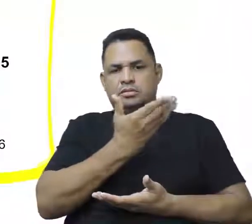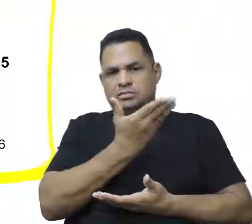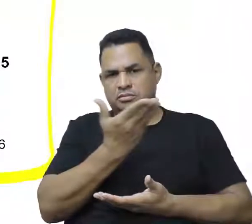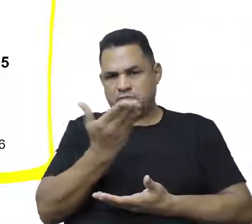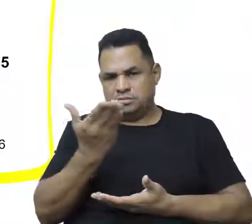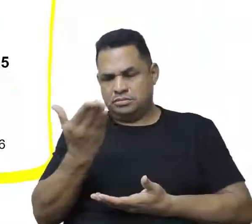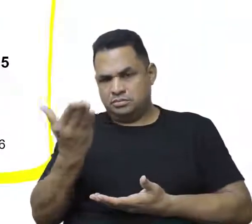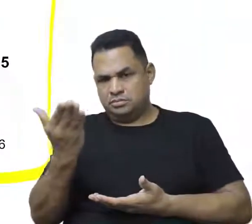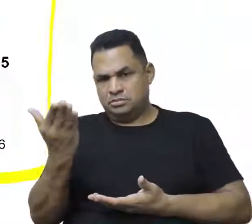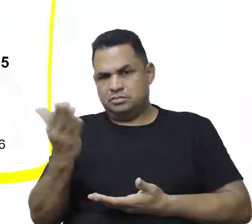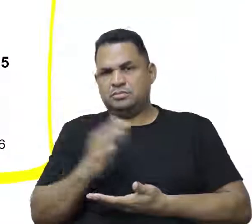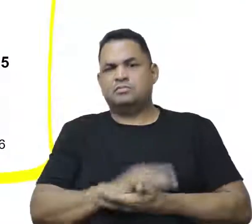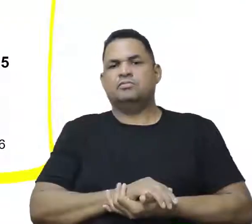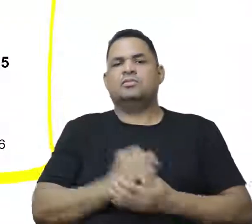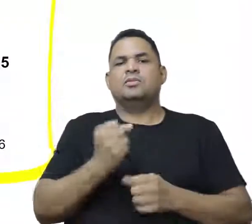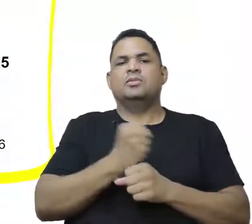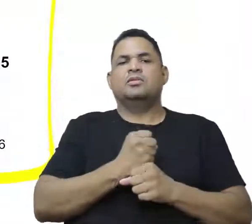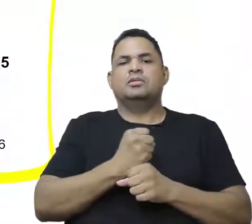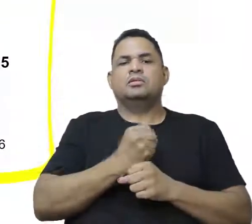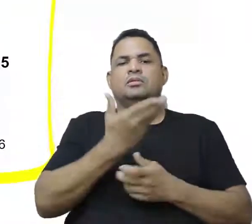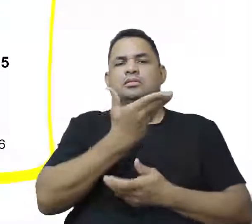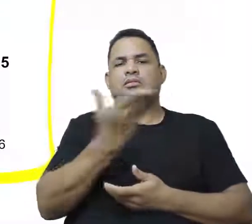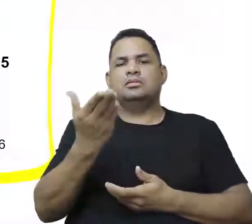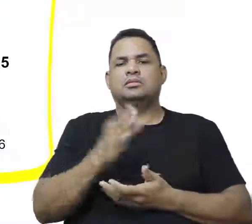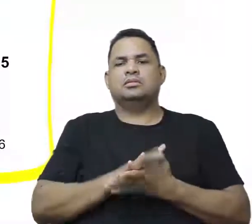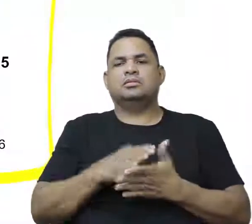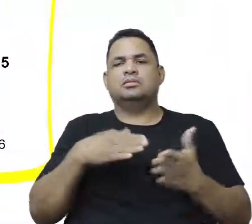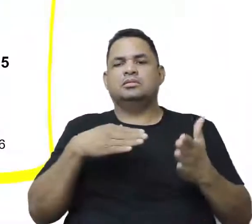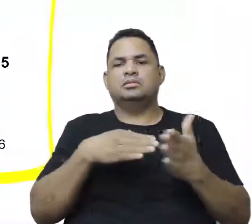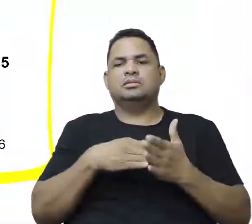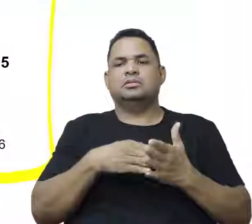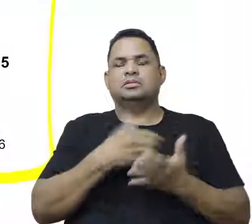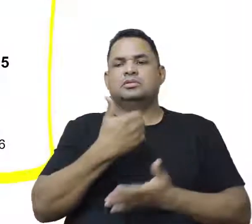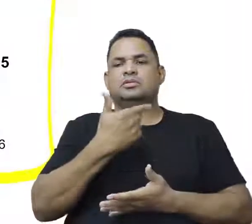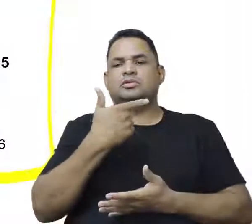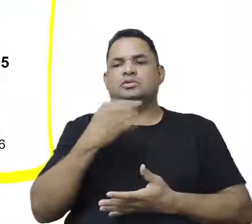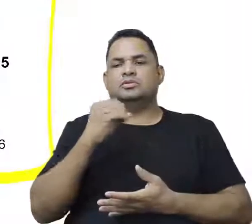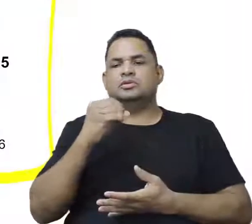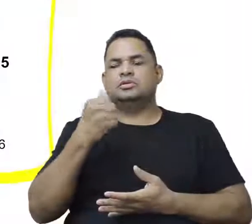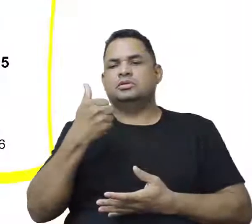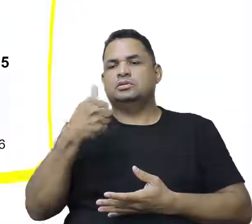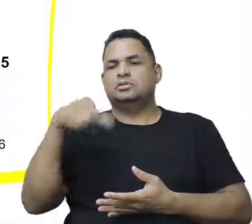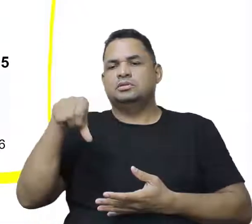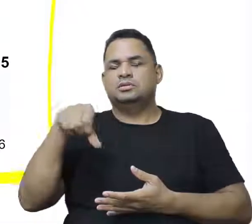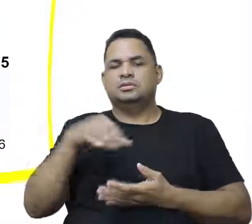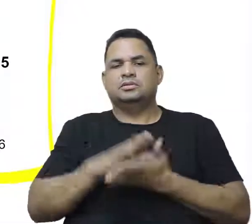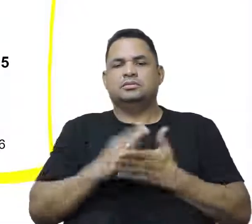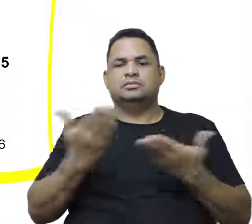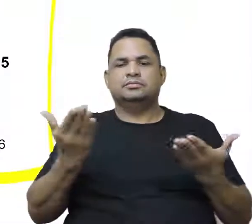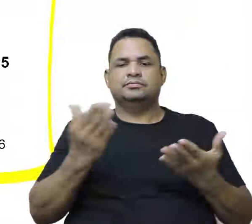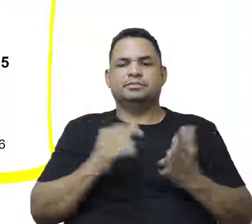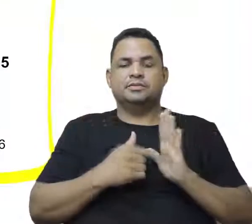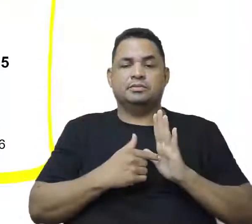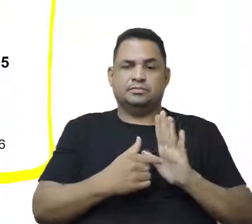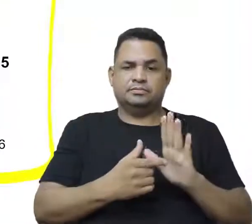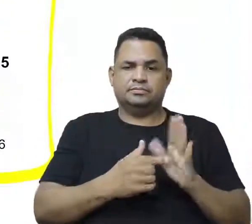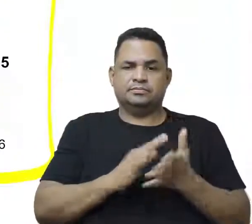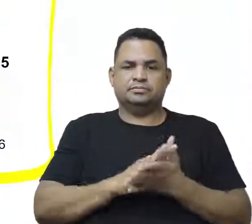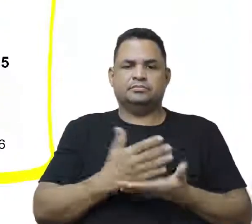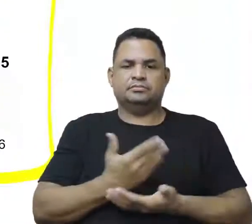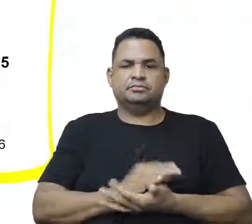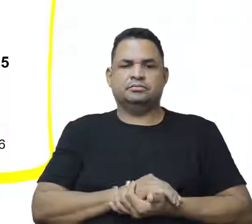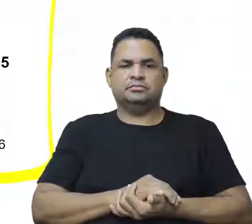2010, 2011, 2012 e assim até 2019. Eu quero destacar o